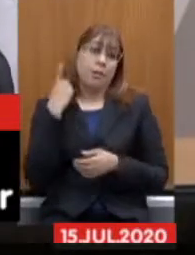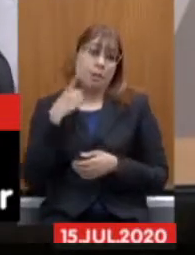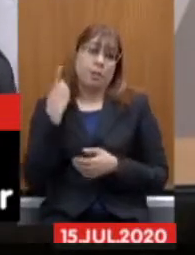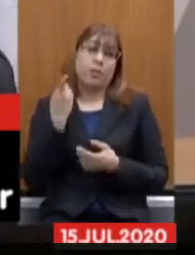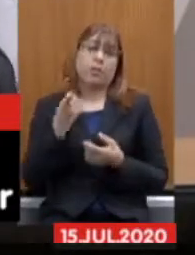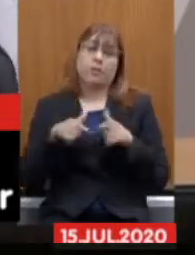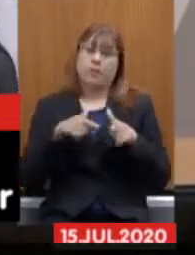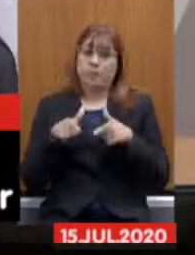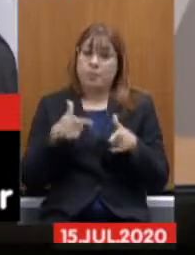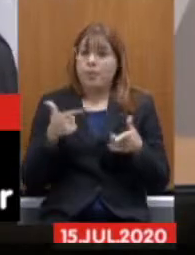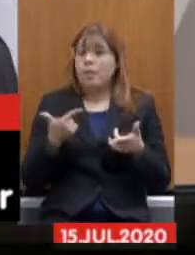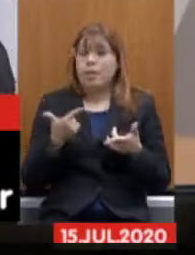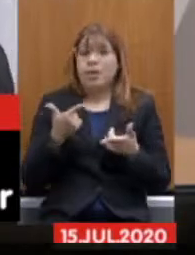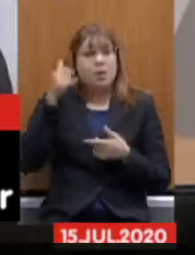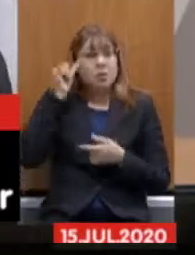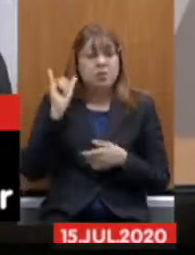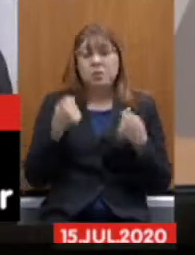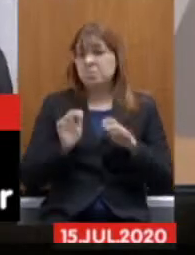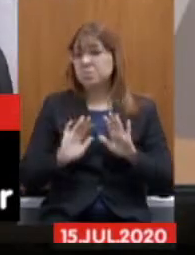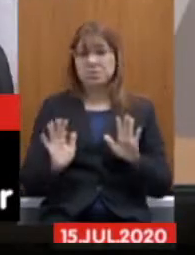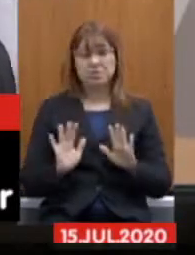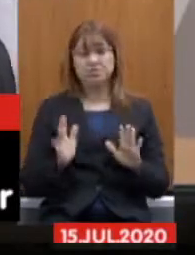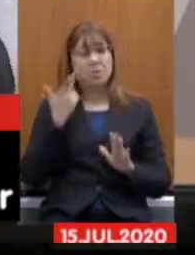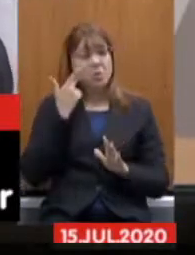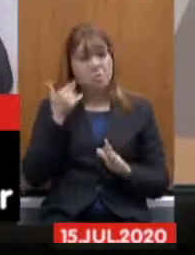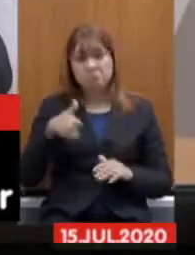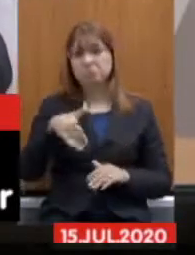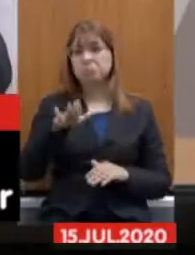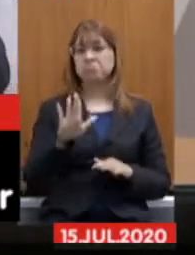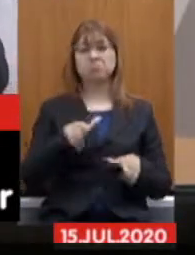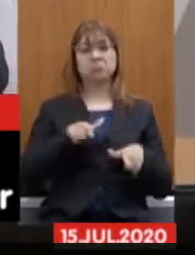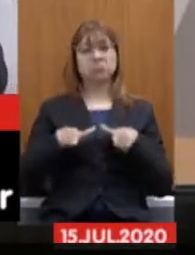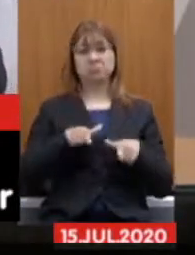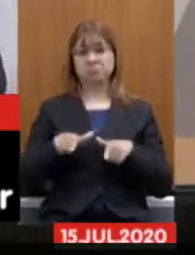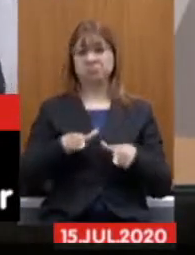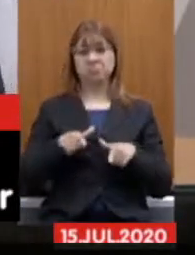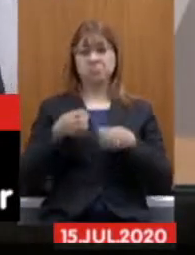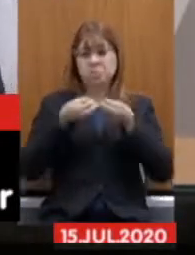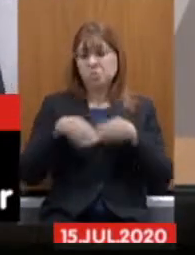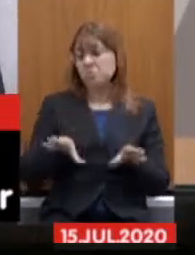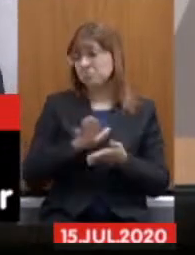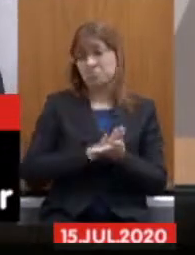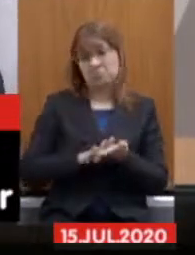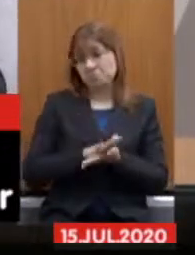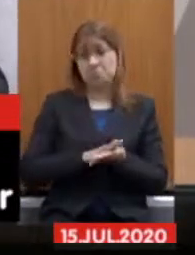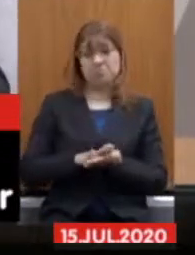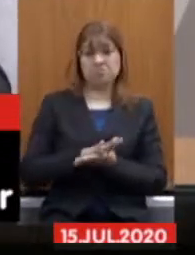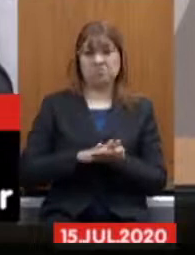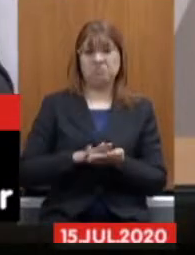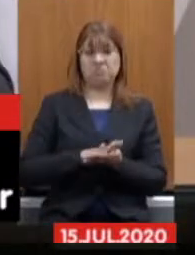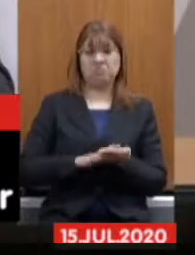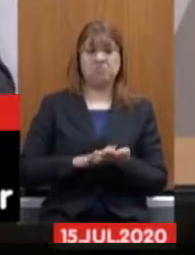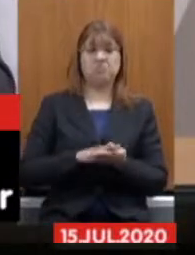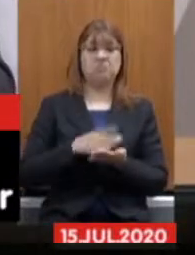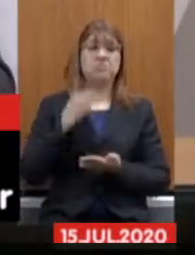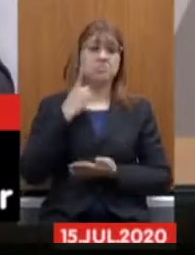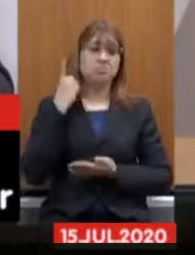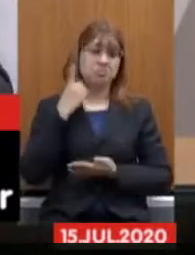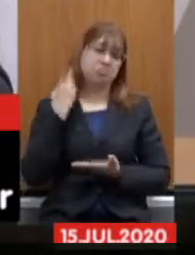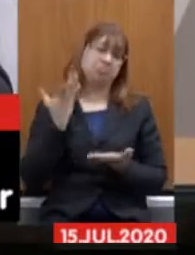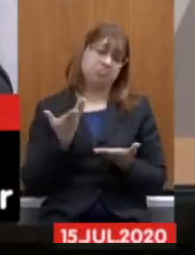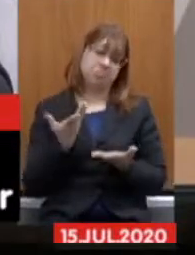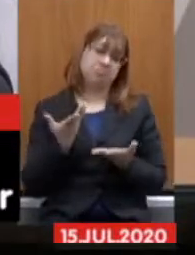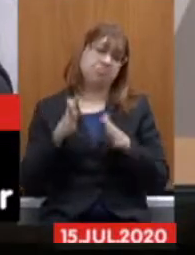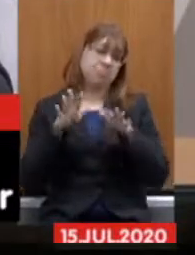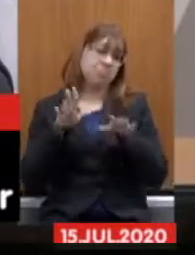de exercer suas atribuições em seus mandatos ou seja não havia nenhum prejuízo a qualquer deputado ou